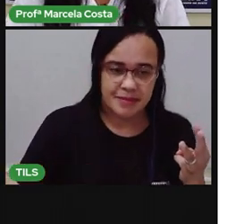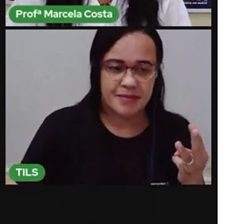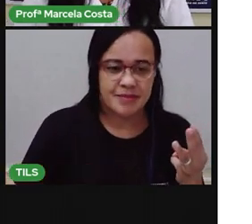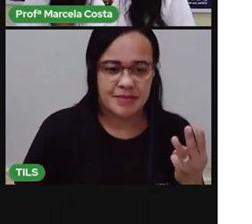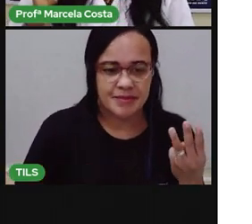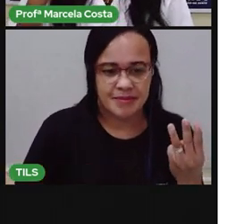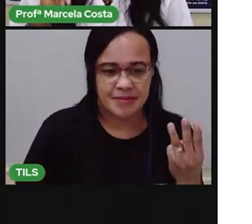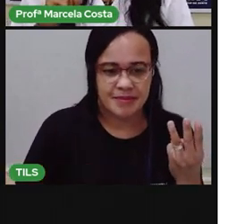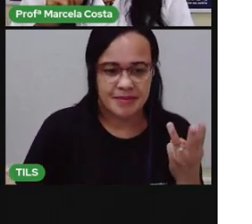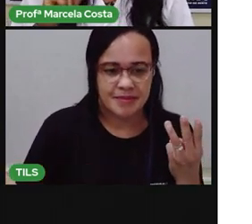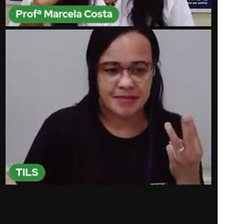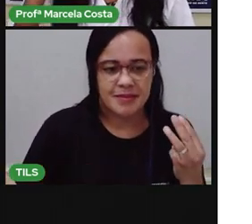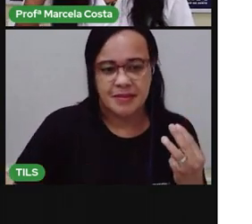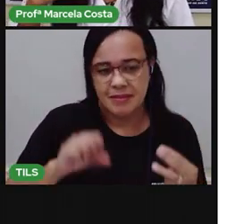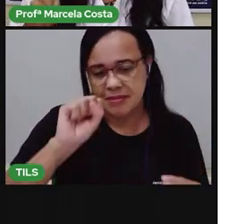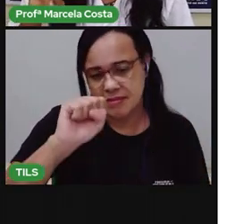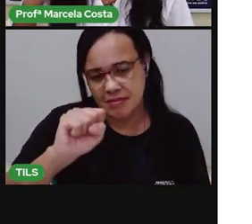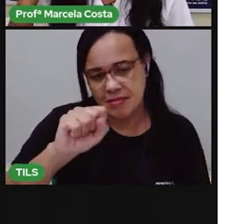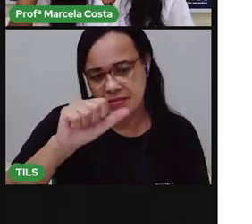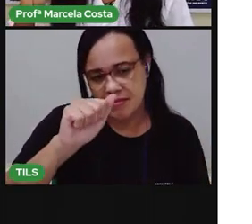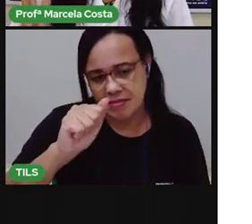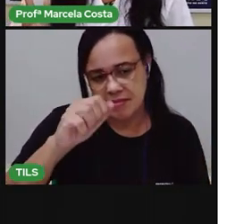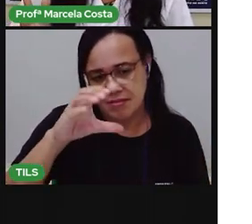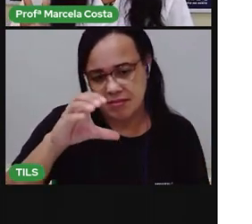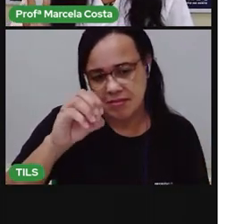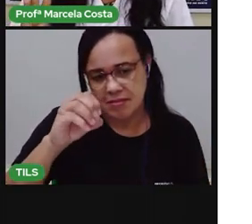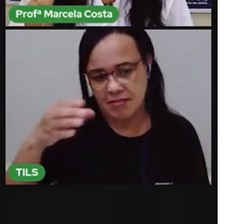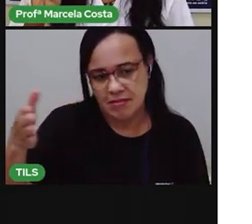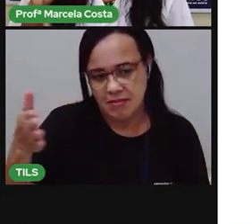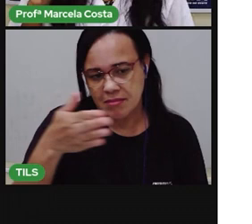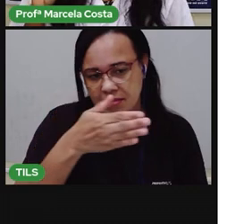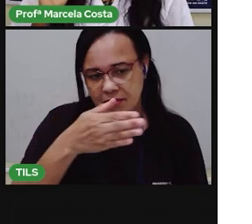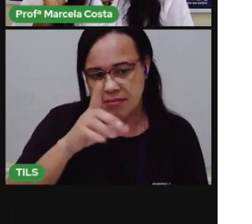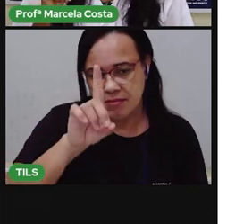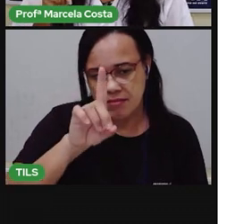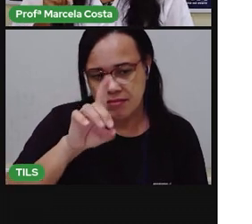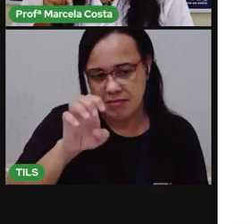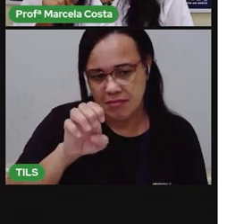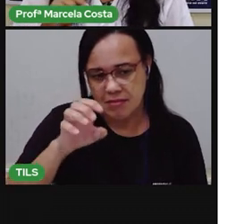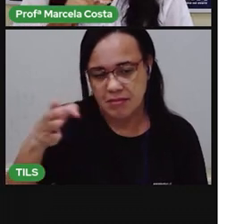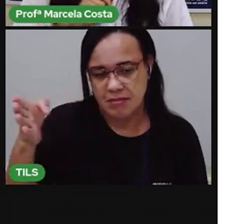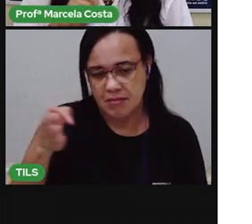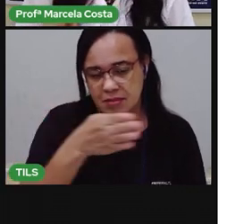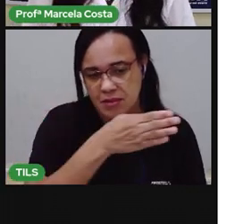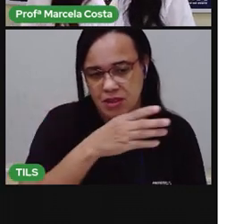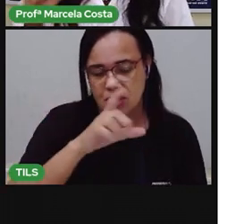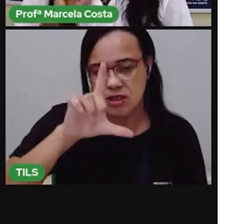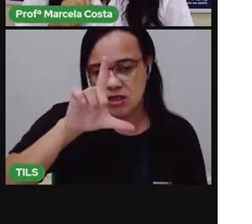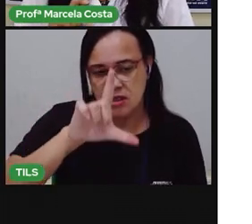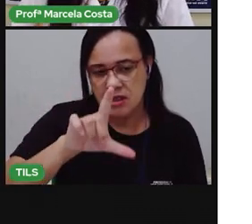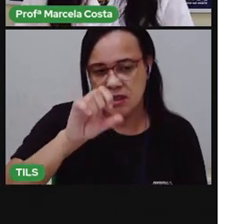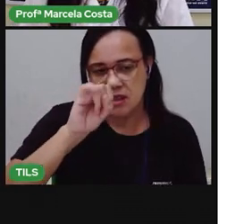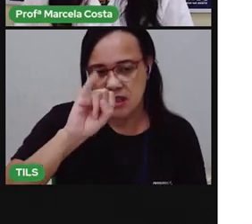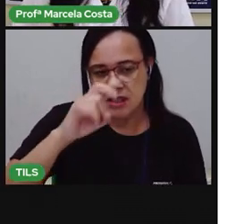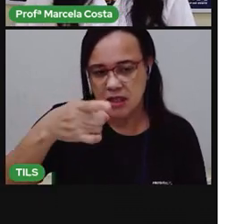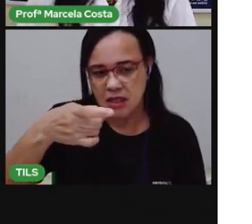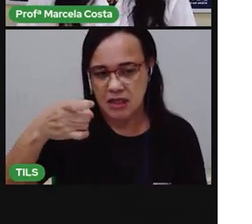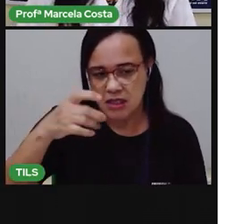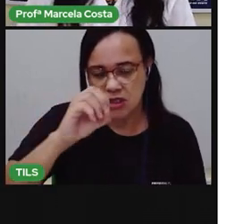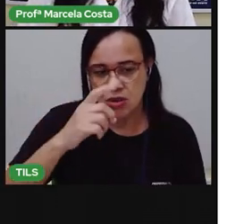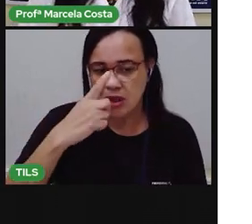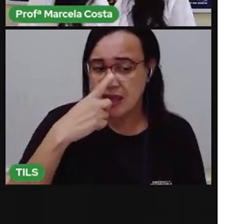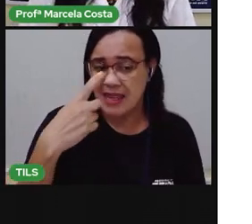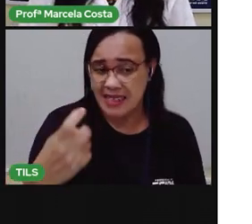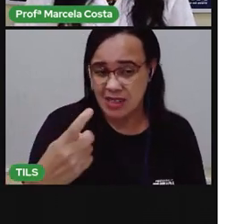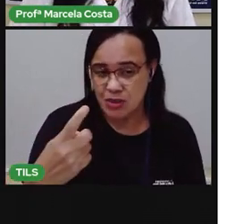vendo? Saco de lixo. Um produto só, mas o nome dele tem três palavras.